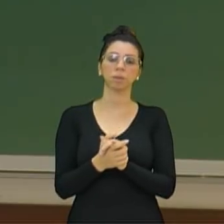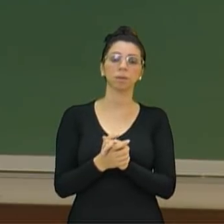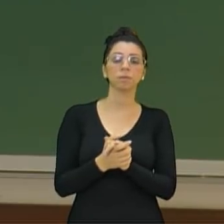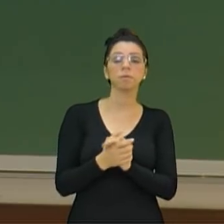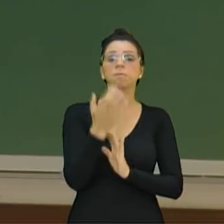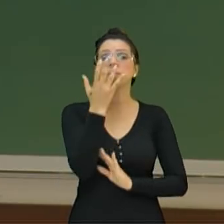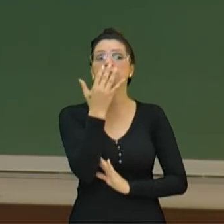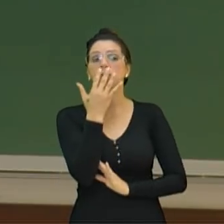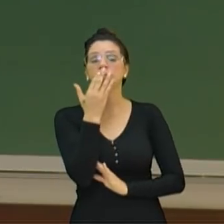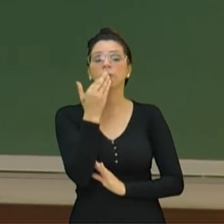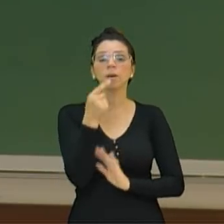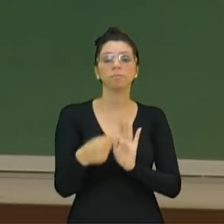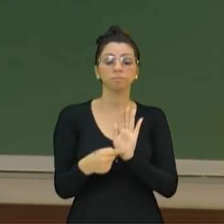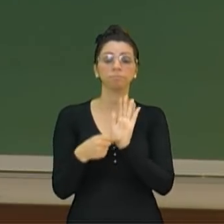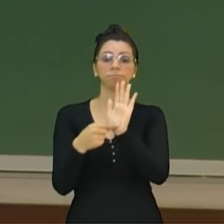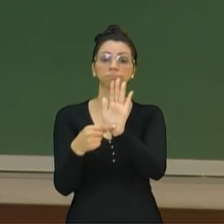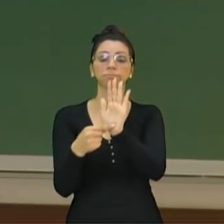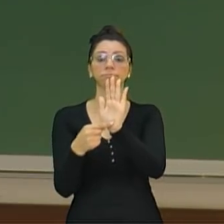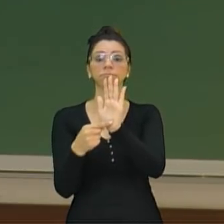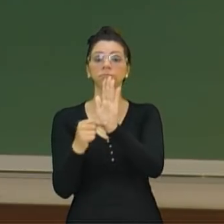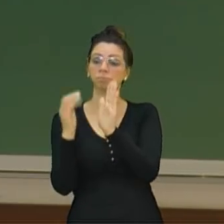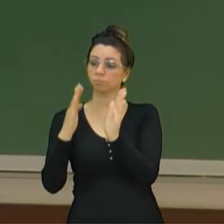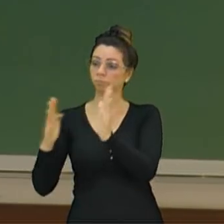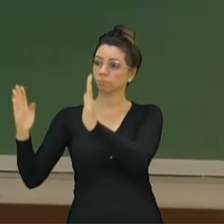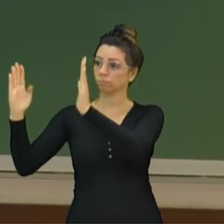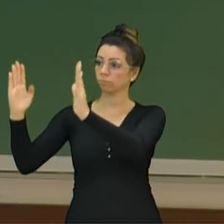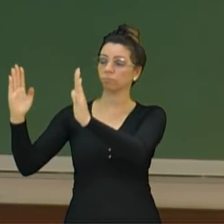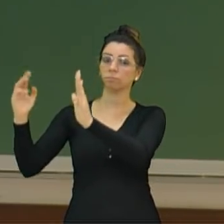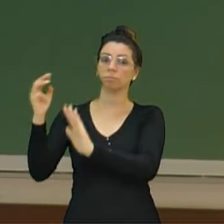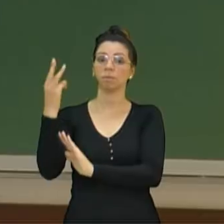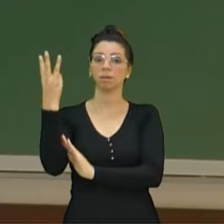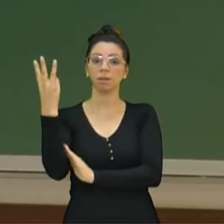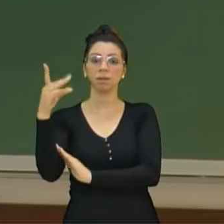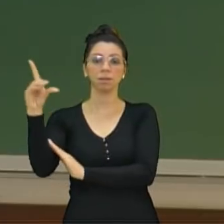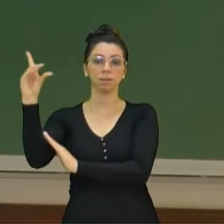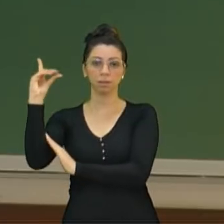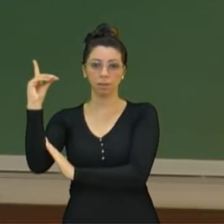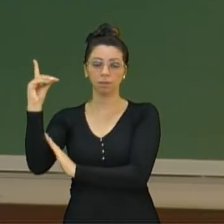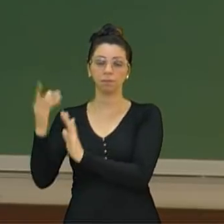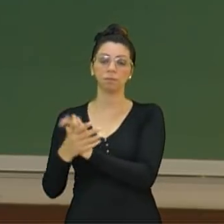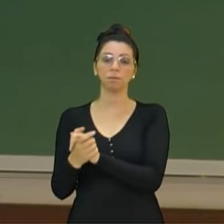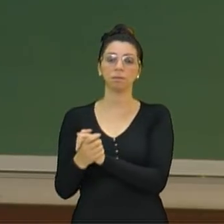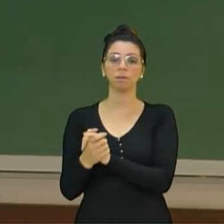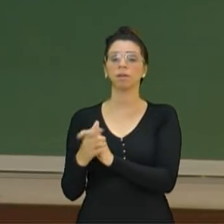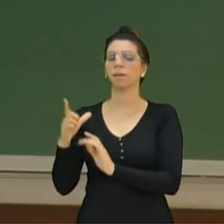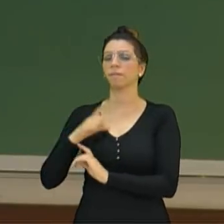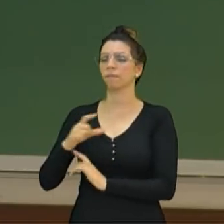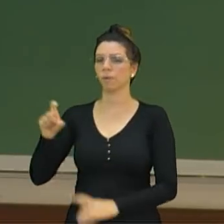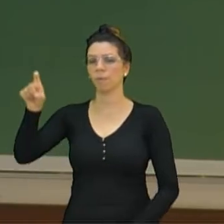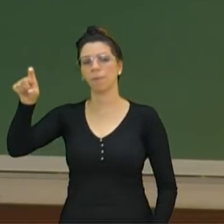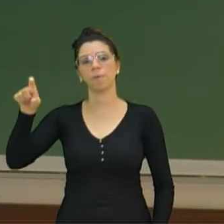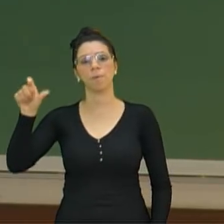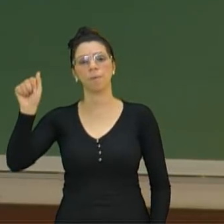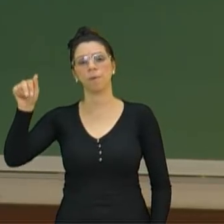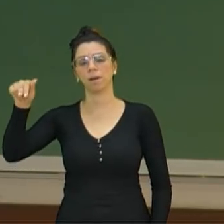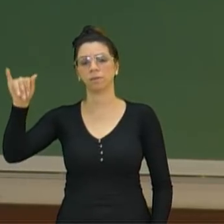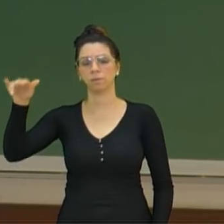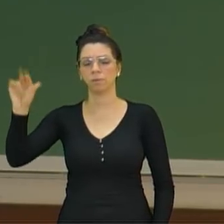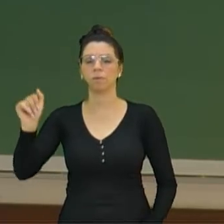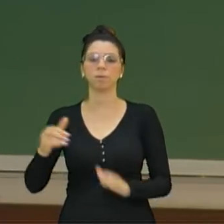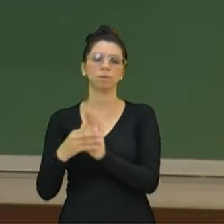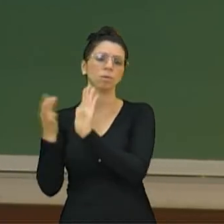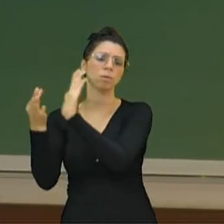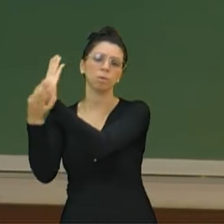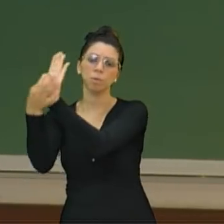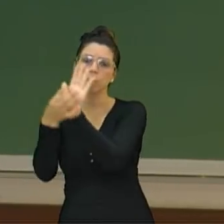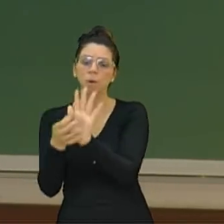pintando, aparece aqui do lado esquerdo ele em 3D, em 3 dimensões. E você vê o axônio, você vê o corpo celular, você